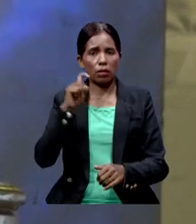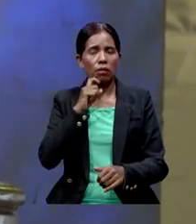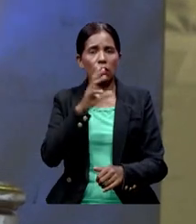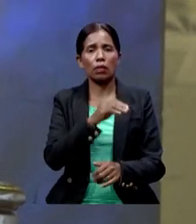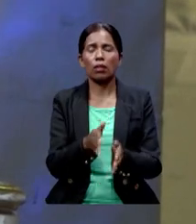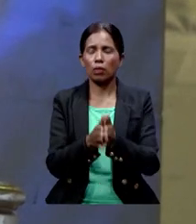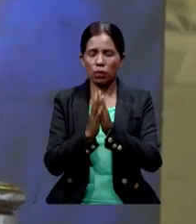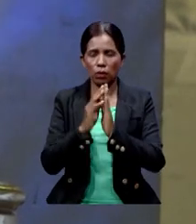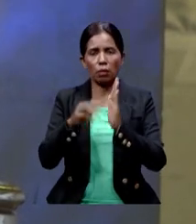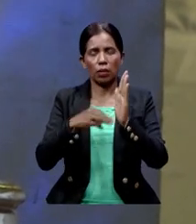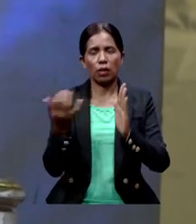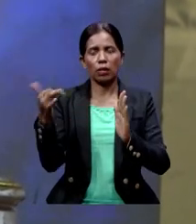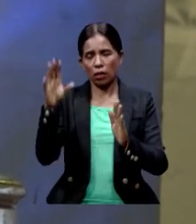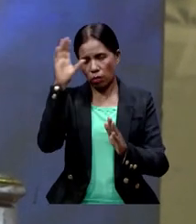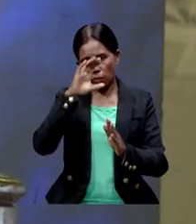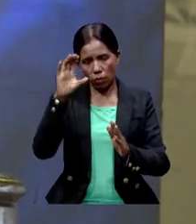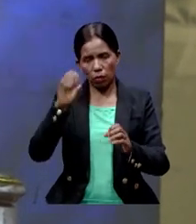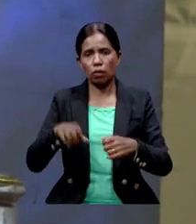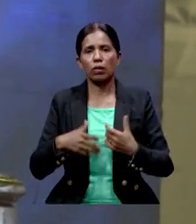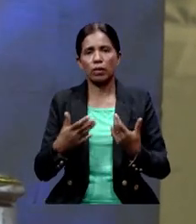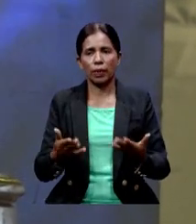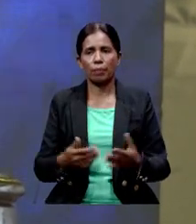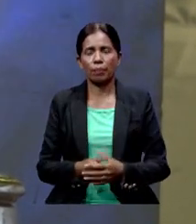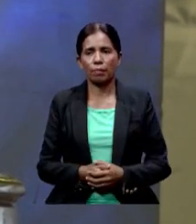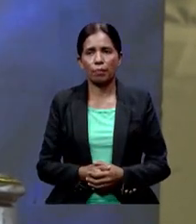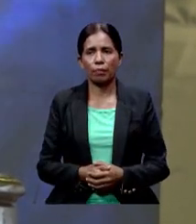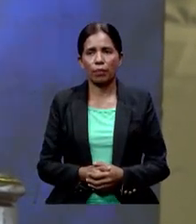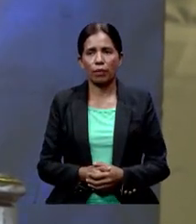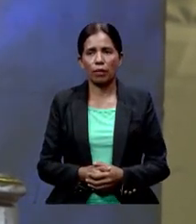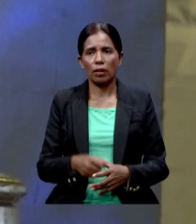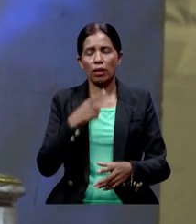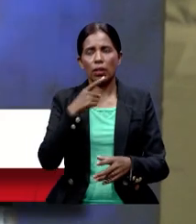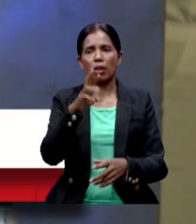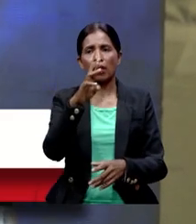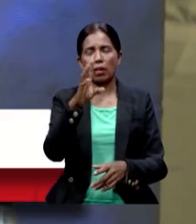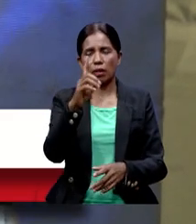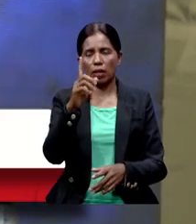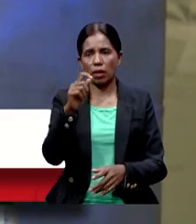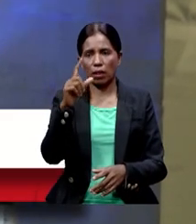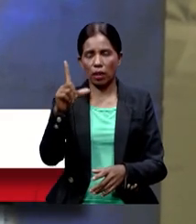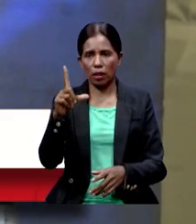o russo Mídia Sira Tubucatuir. O irmão esteve de RDDL,